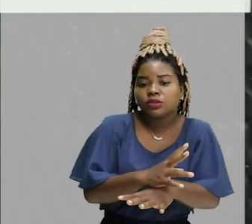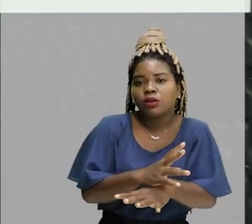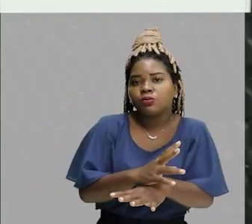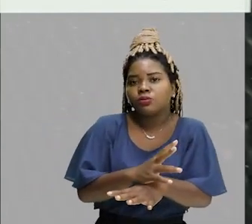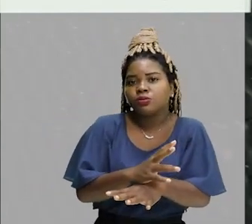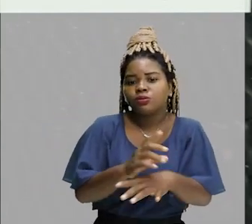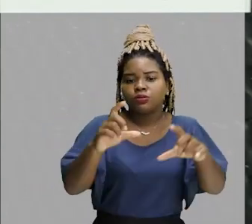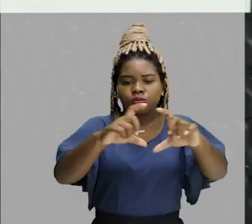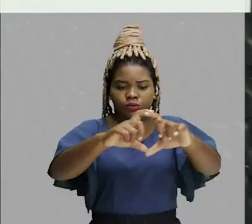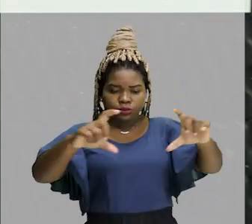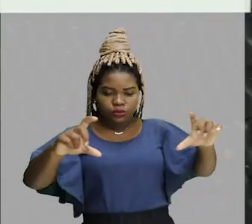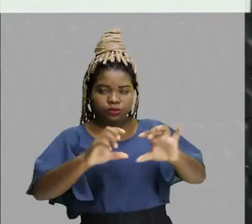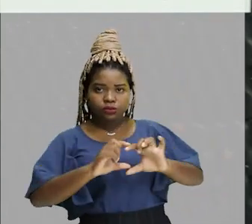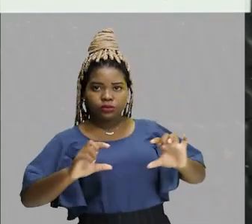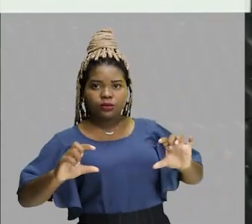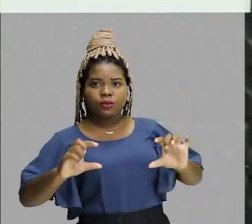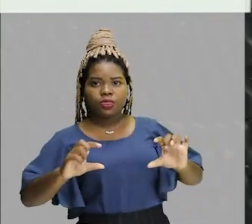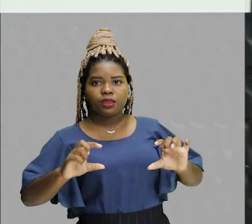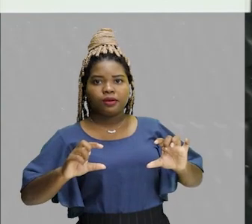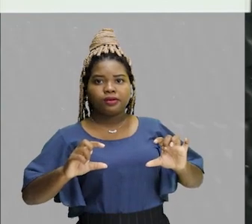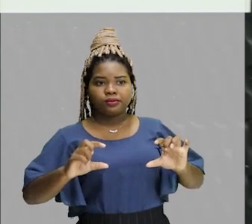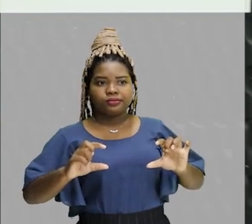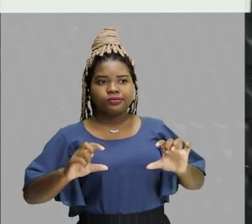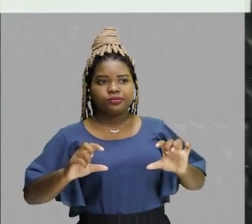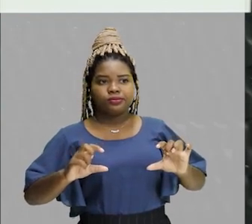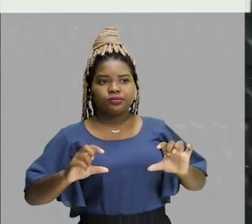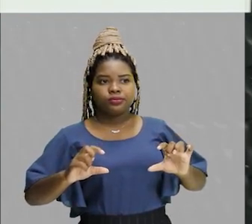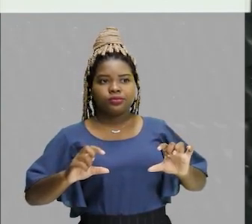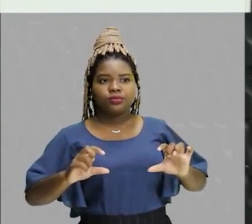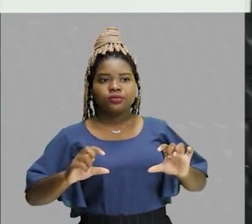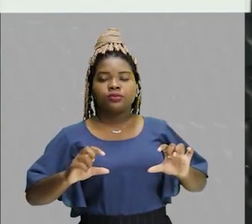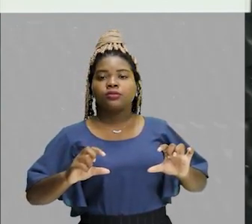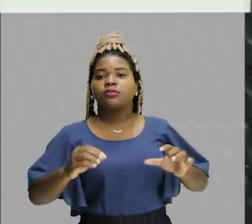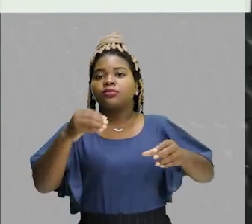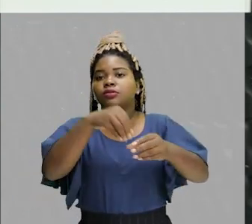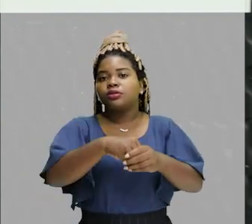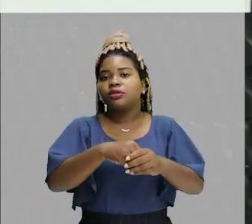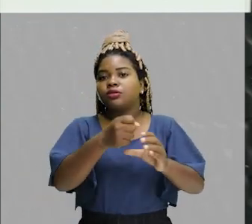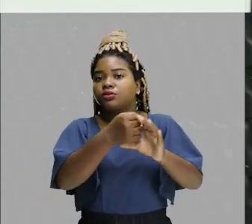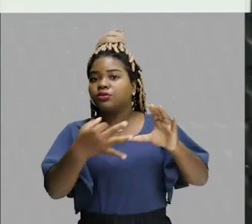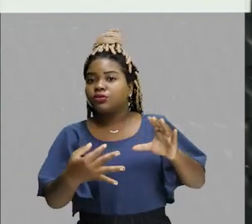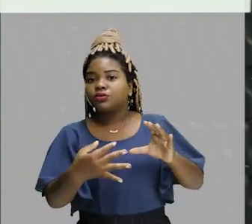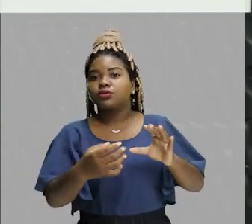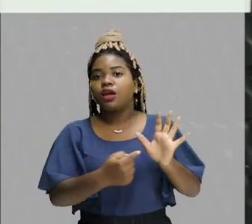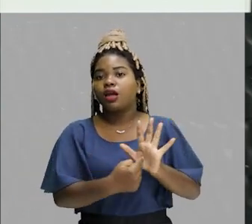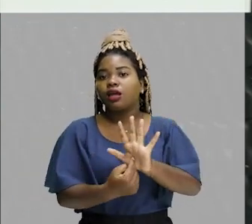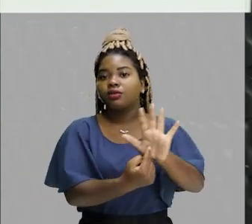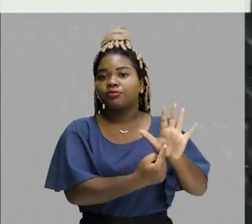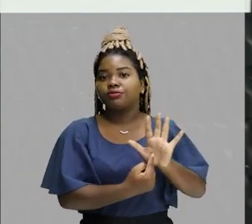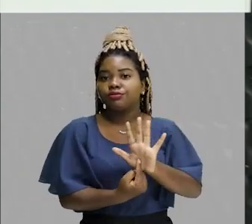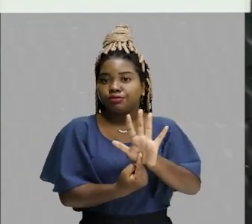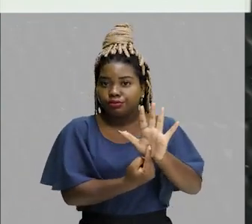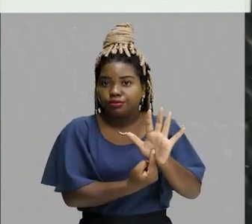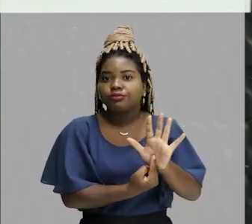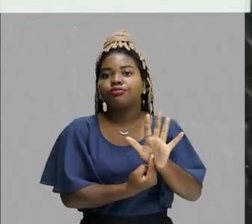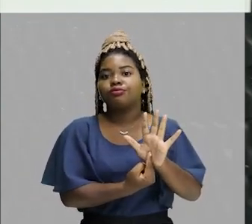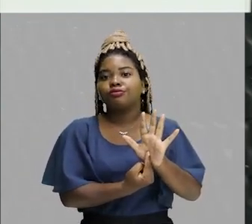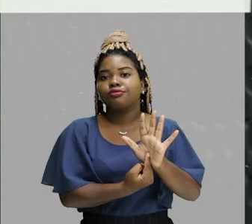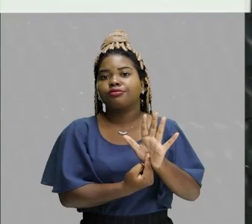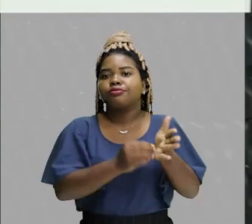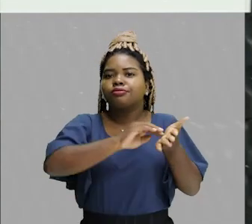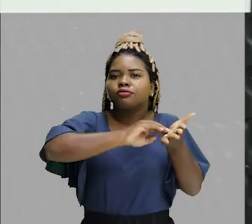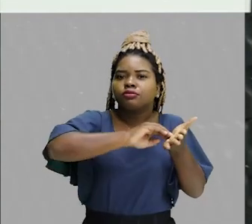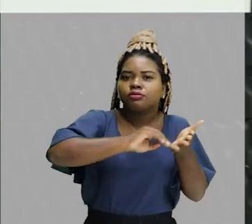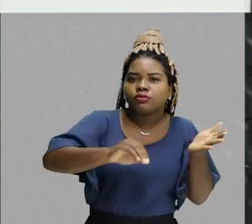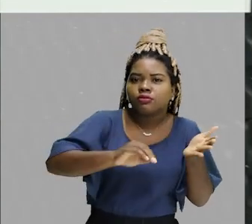estar necessariamente surgindo a partir delas, dentro de um caráter demonstrativo, retirado